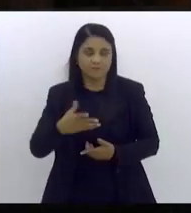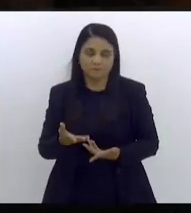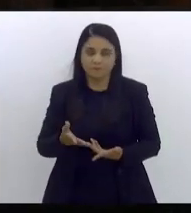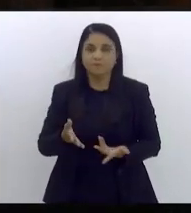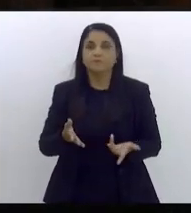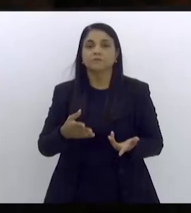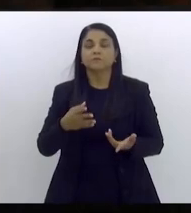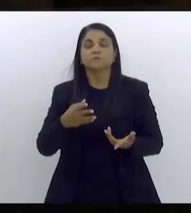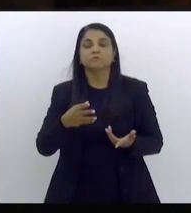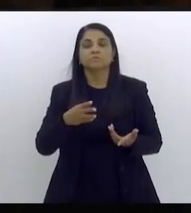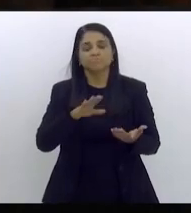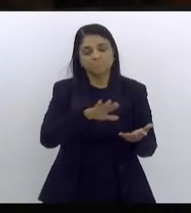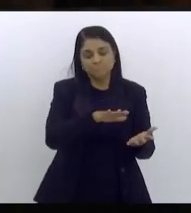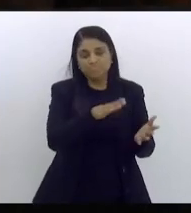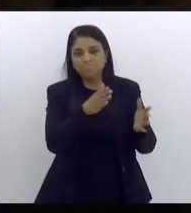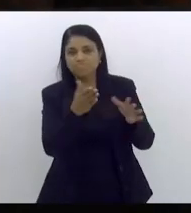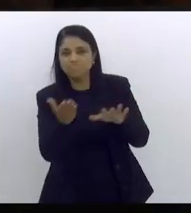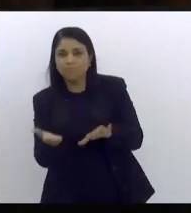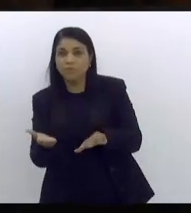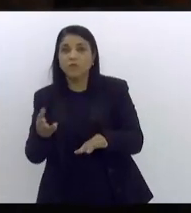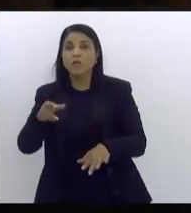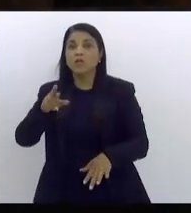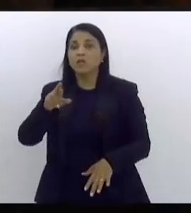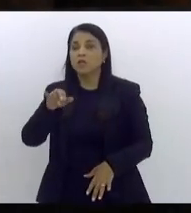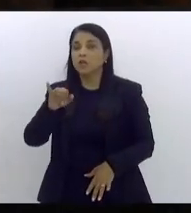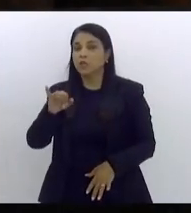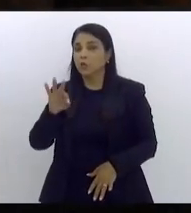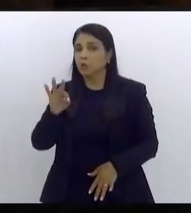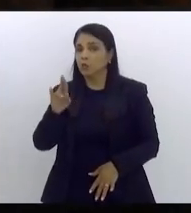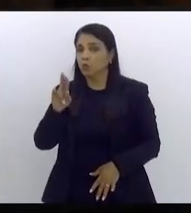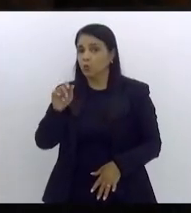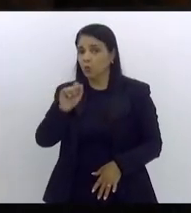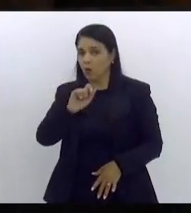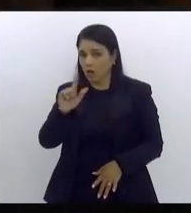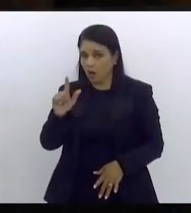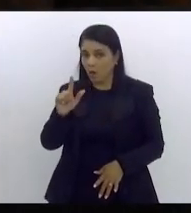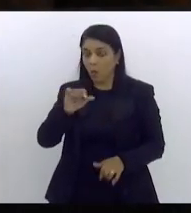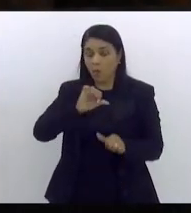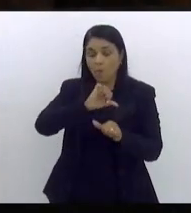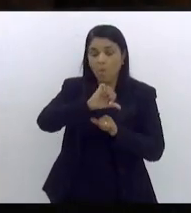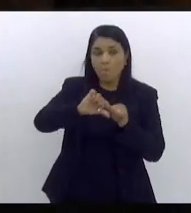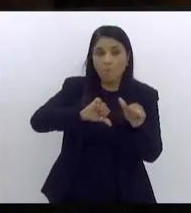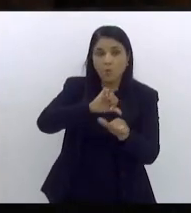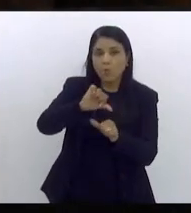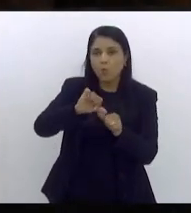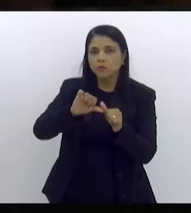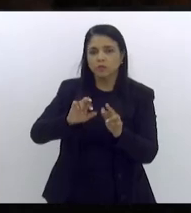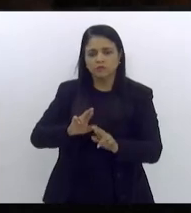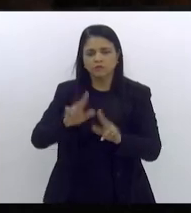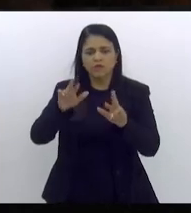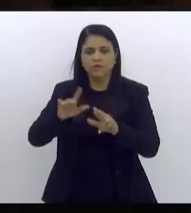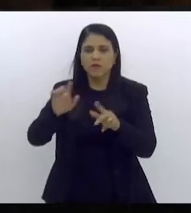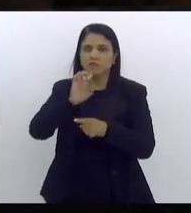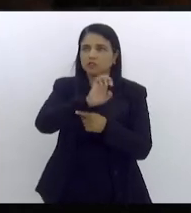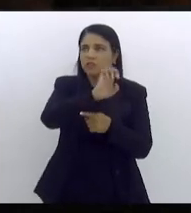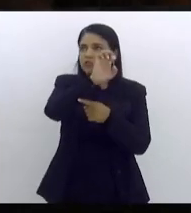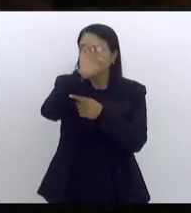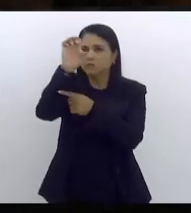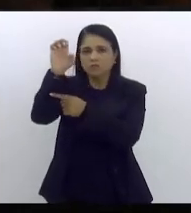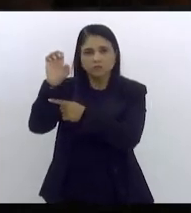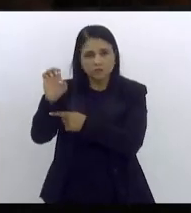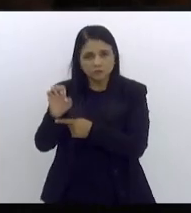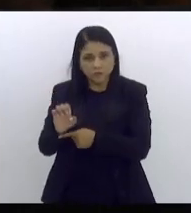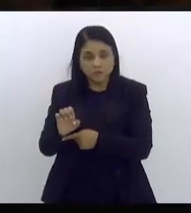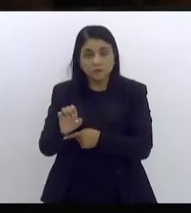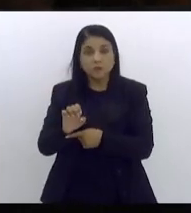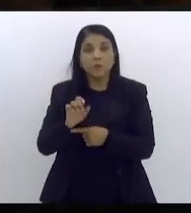um ritual que muda, muitas vezes, de estado para estado. E,